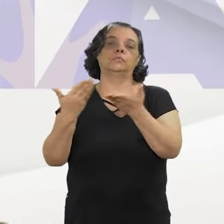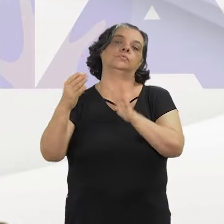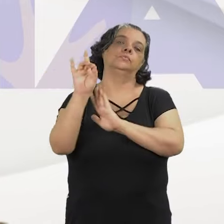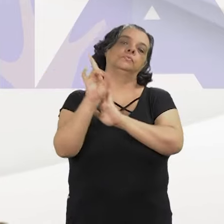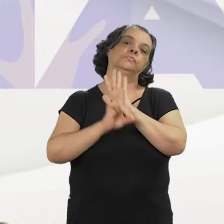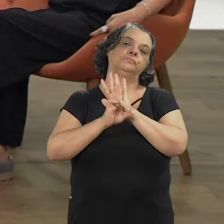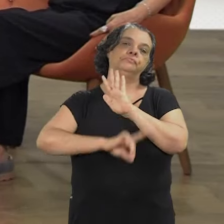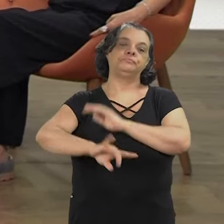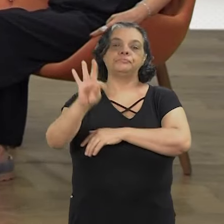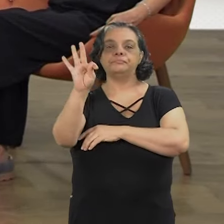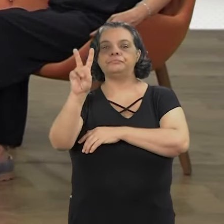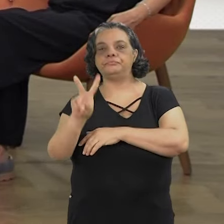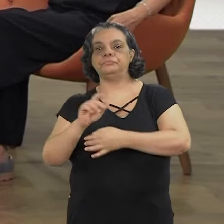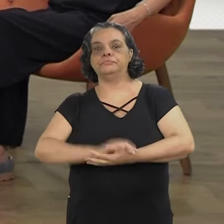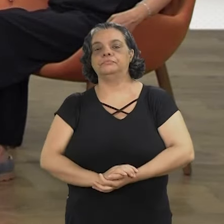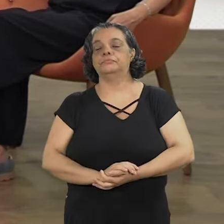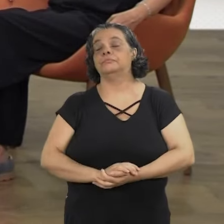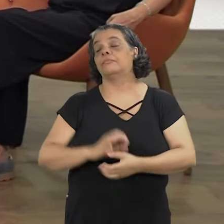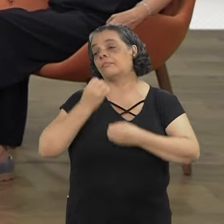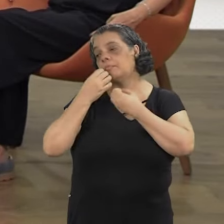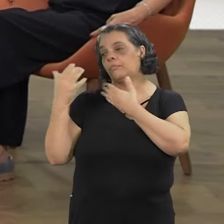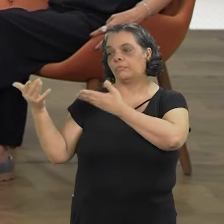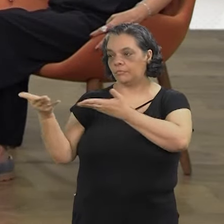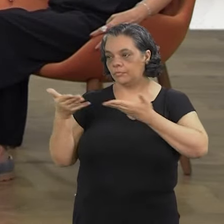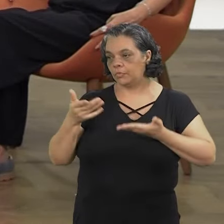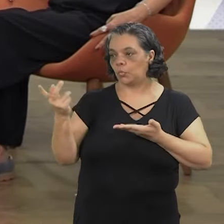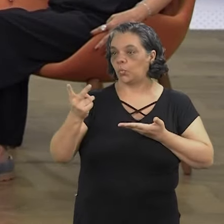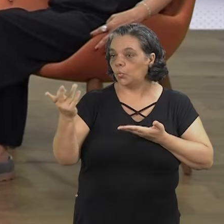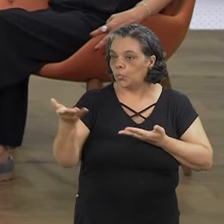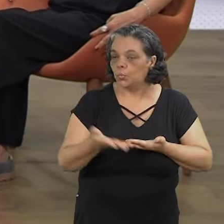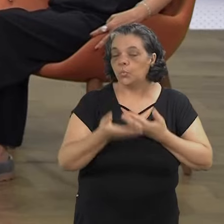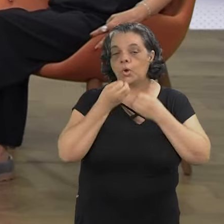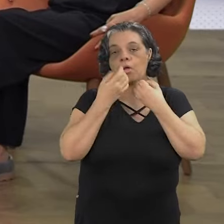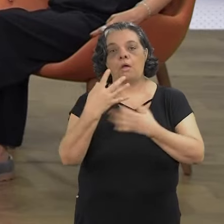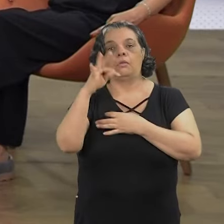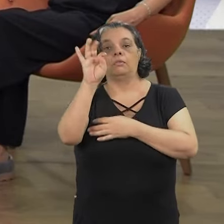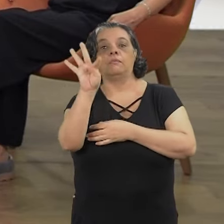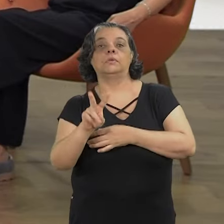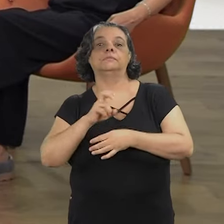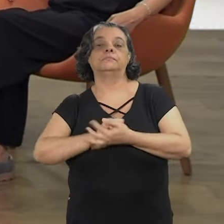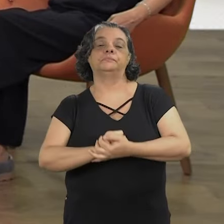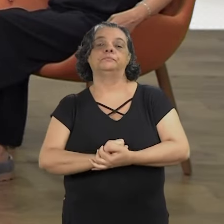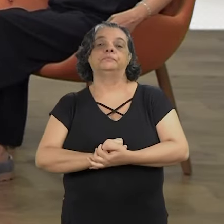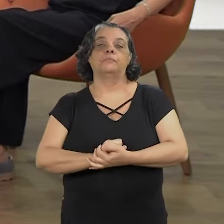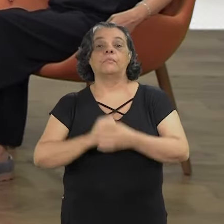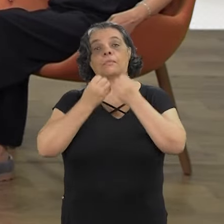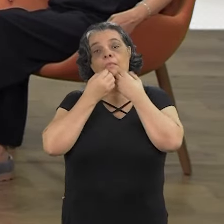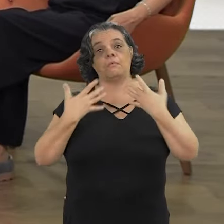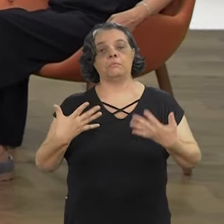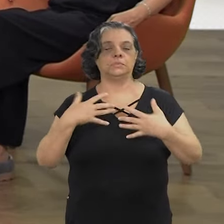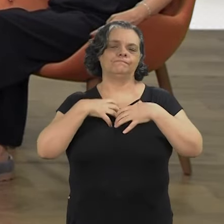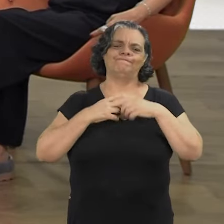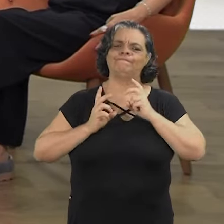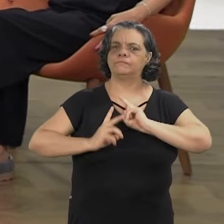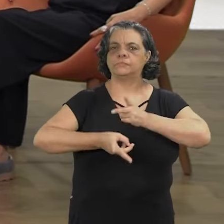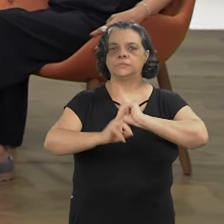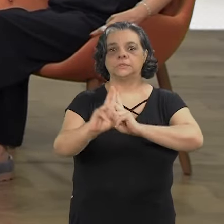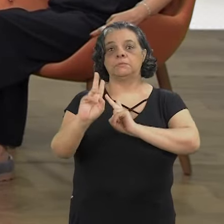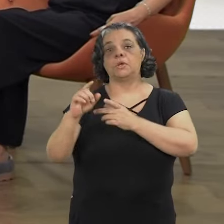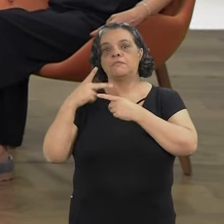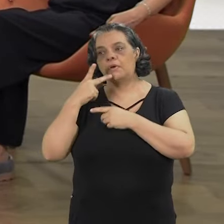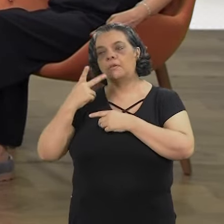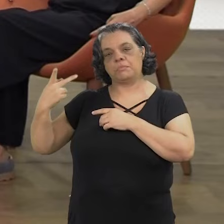no TDH Andrea Trigueiro mar Oliveira sejam muito bem-vindas ao TV DH bom a gente sempre